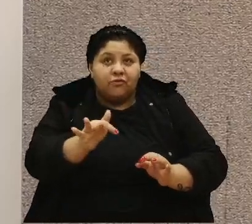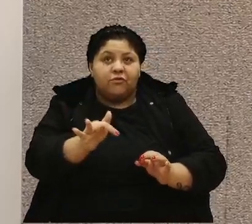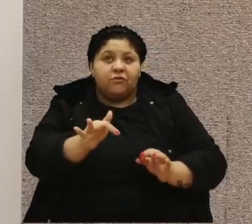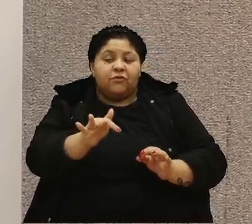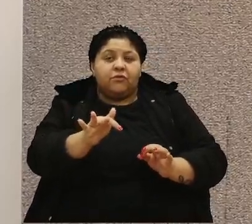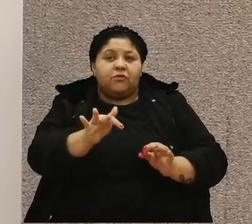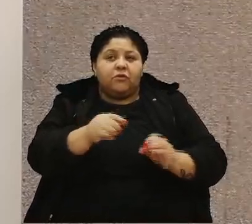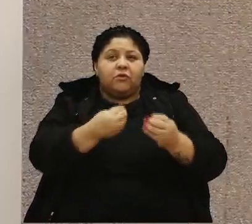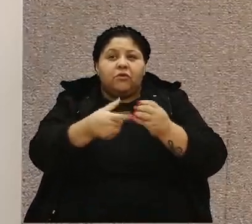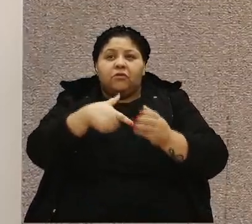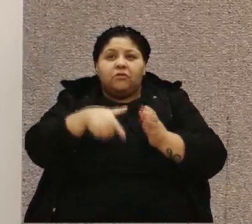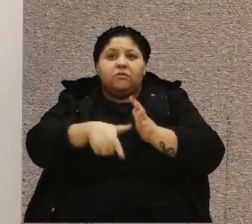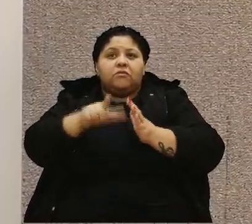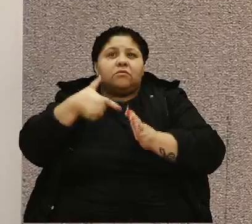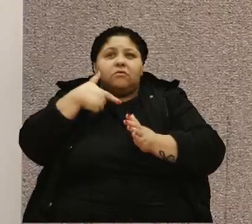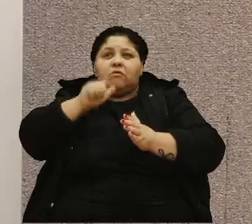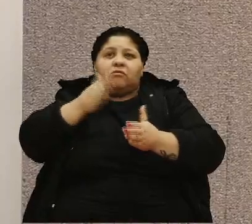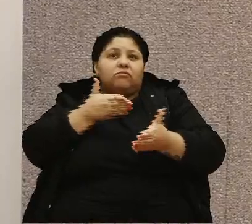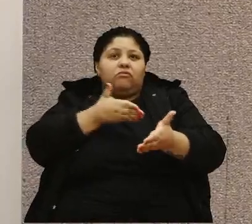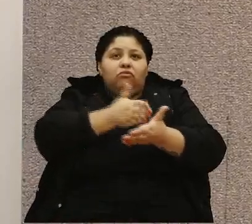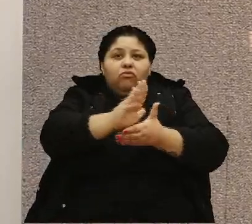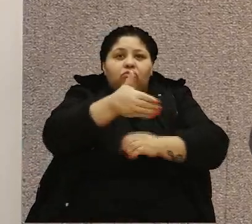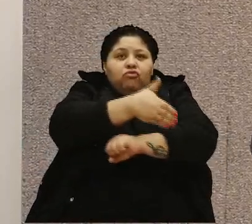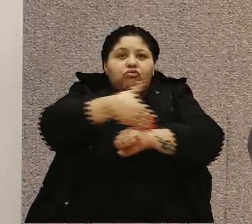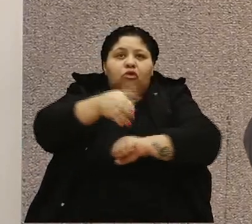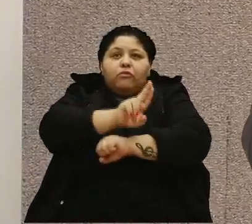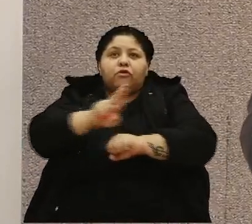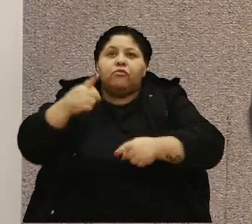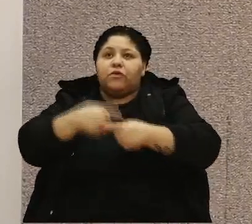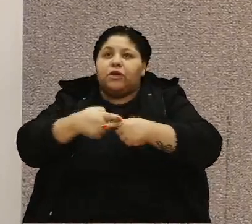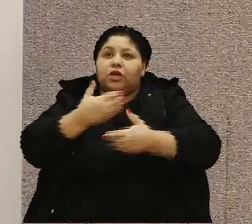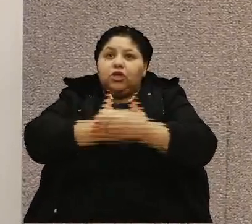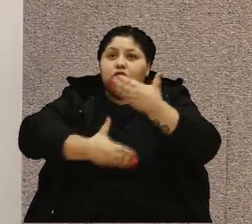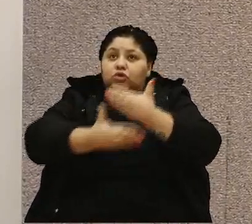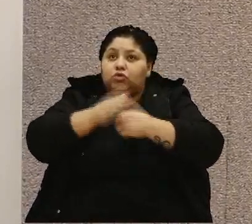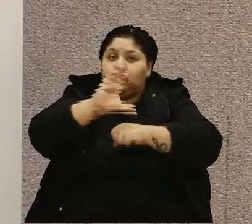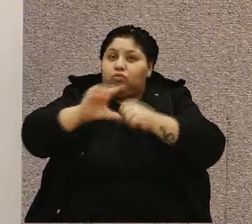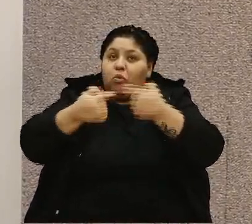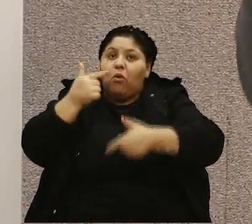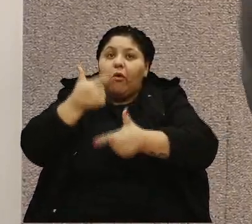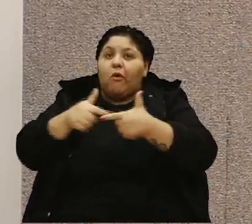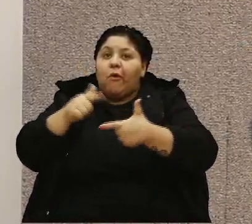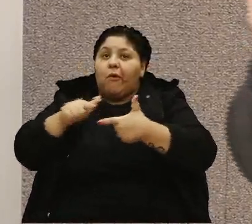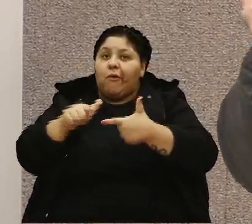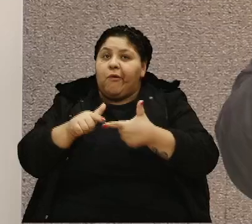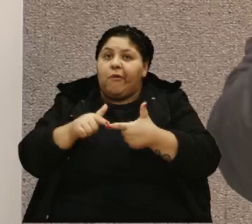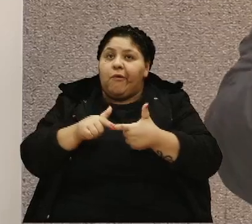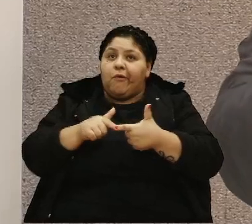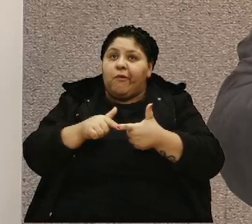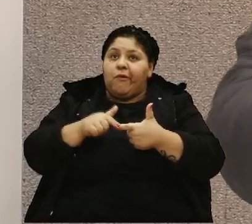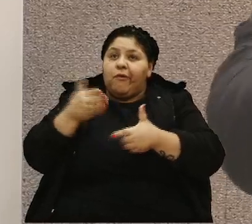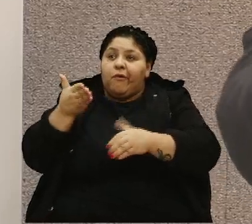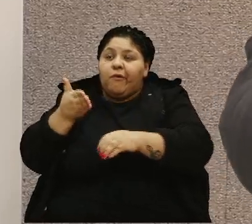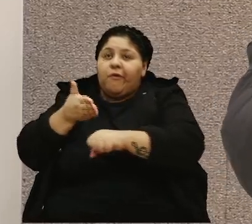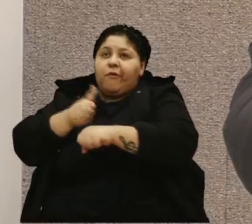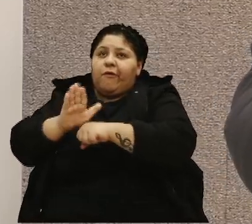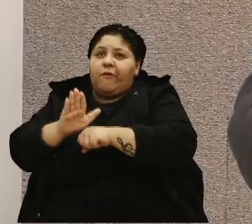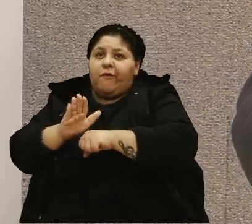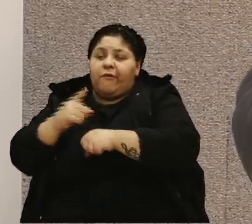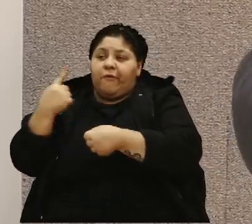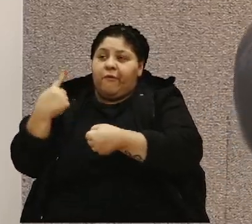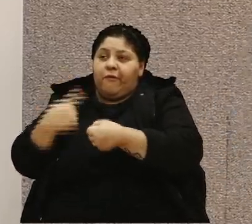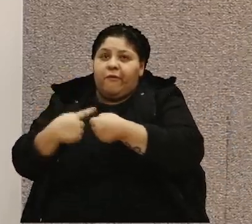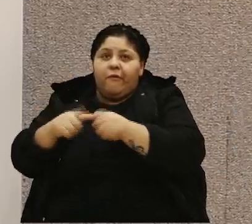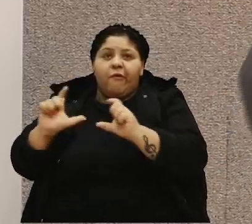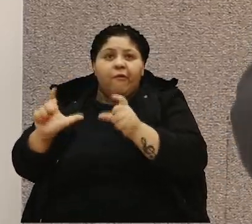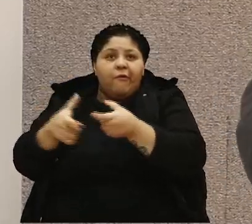disse anteriormente, nós não conseguimos nem aprovar nome de rua, porque tudo vai se tornar inconstitucional. E o problema é, do outro lado do morro, se aprova numa cidade muito menor e